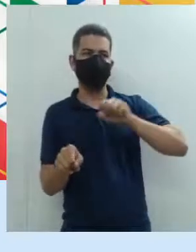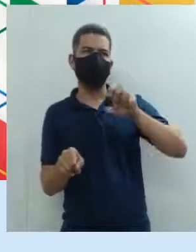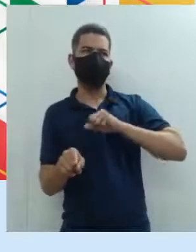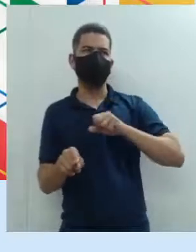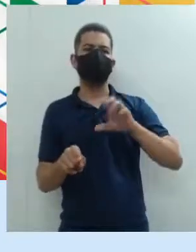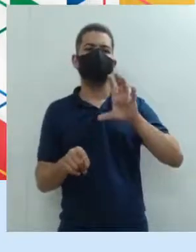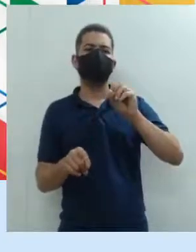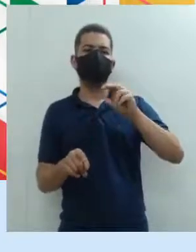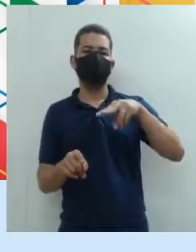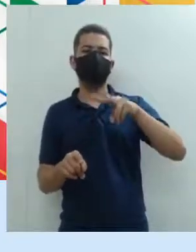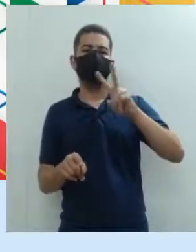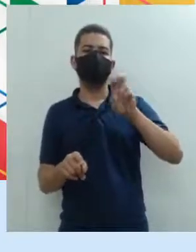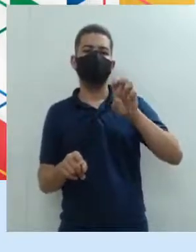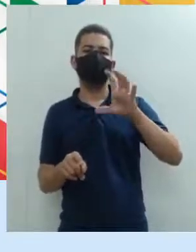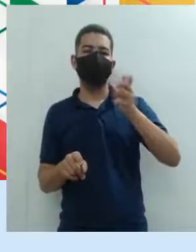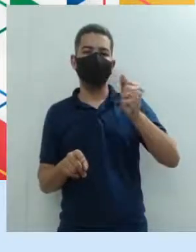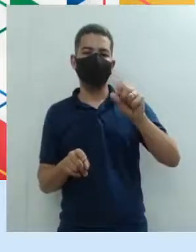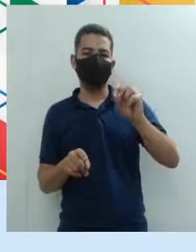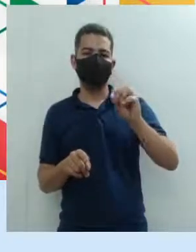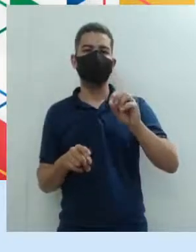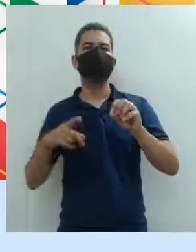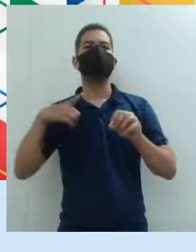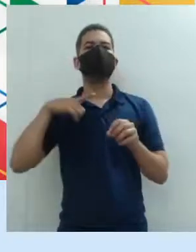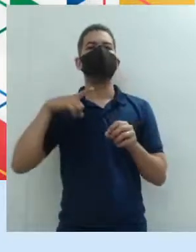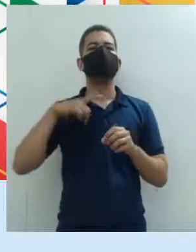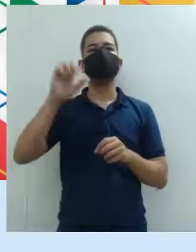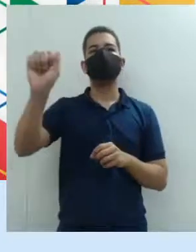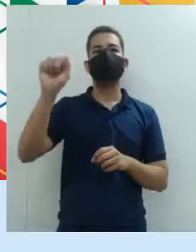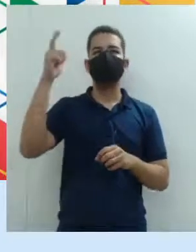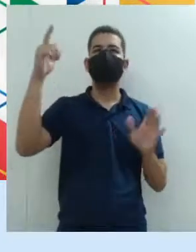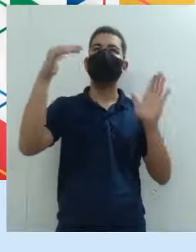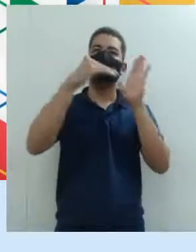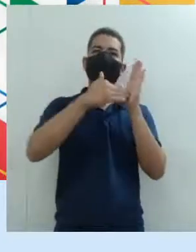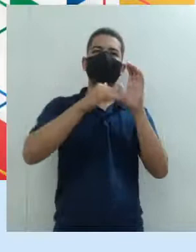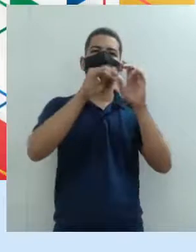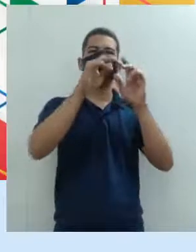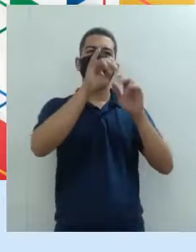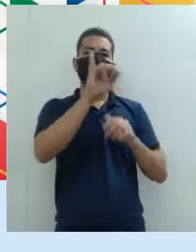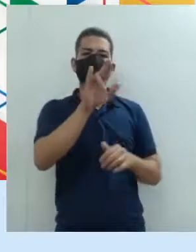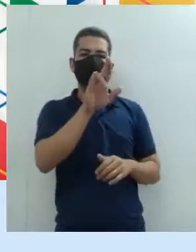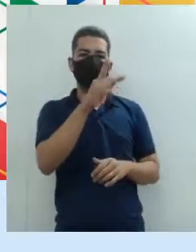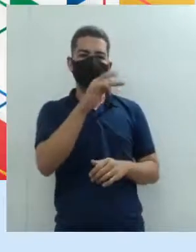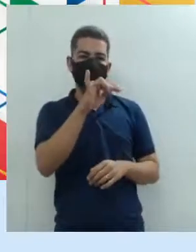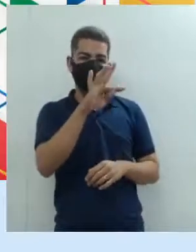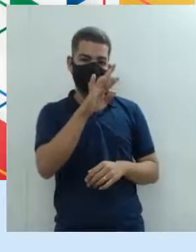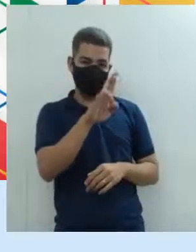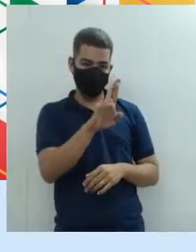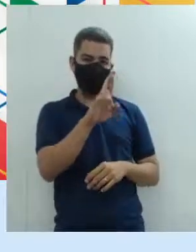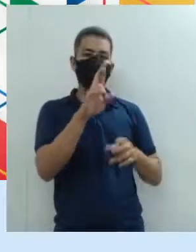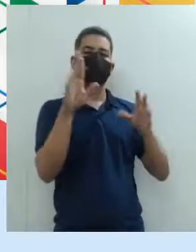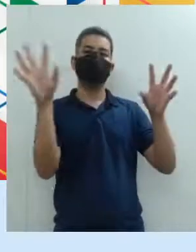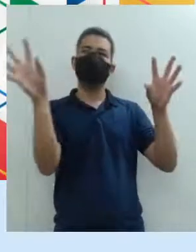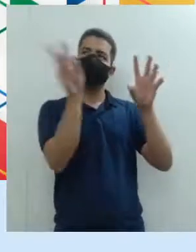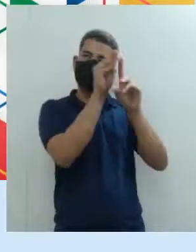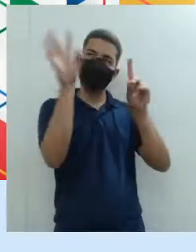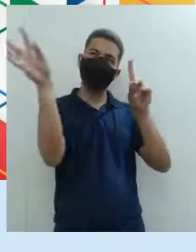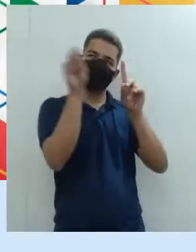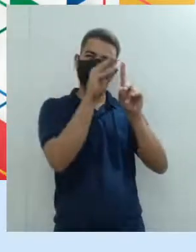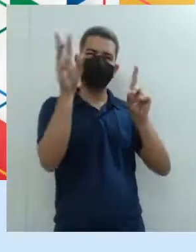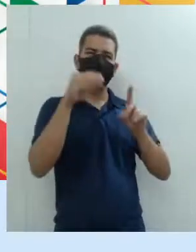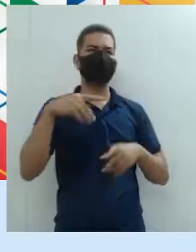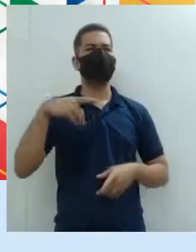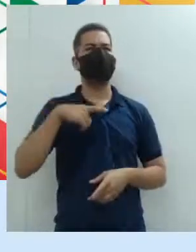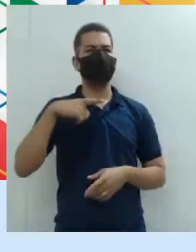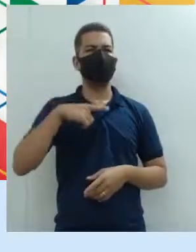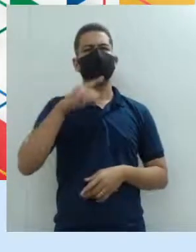a convecção. Já no caso do Sol até Júpiter, né, dos raios solares, que partem logicamente do Sol até Júpiter, eu não tenho matéria,